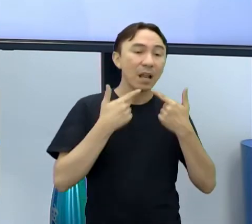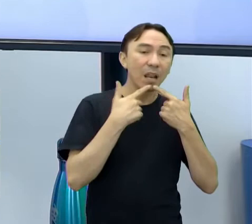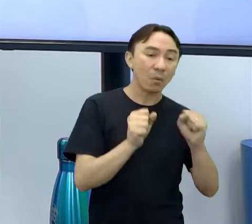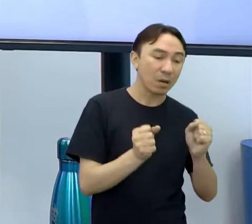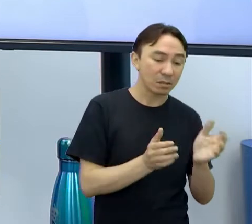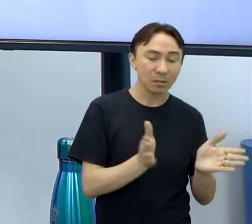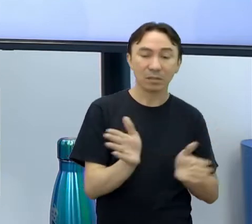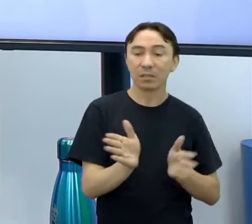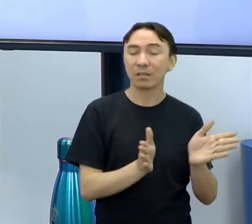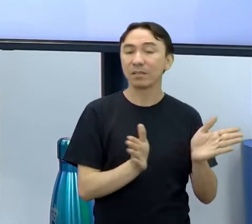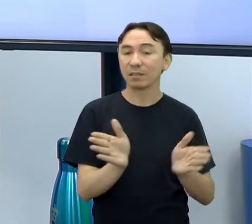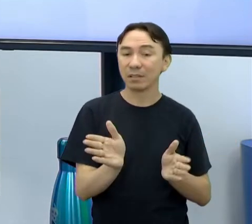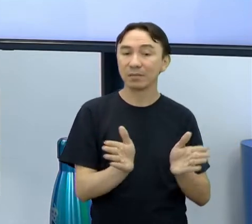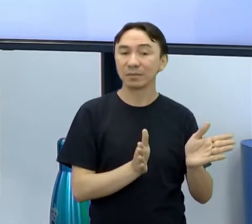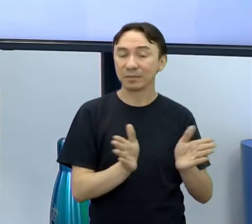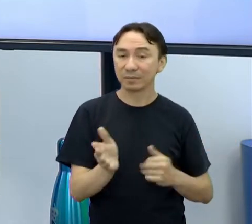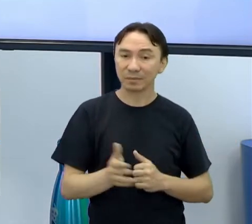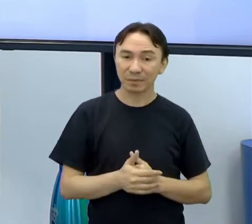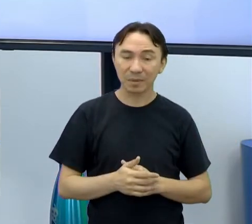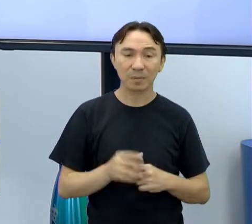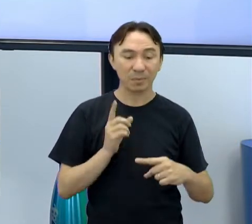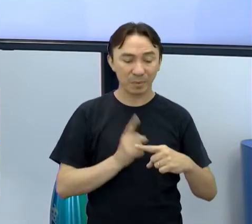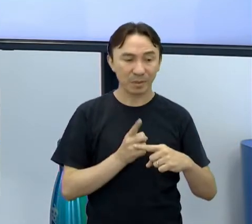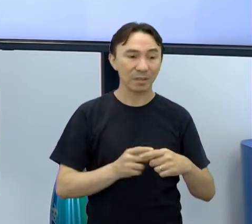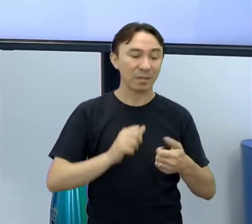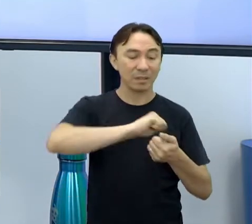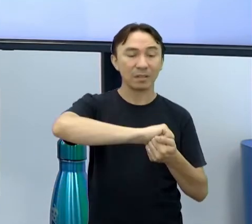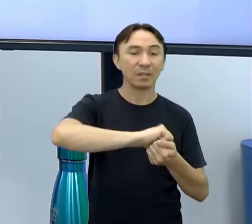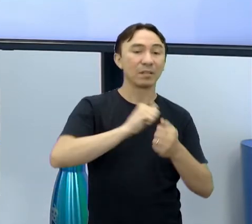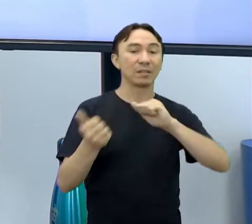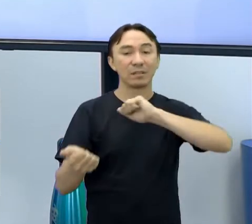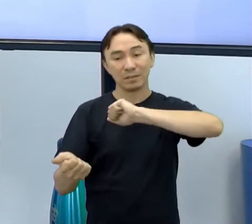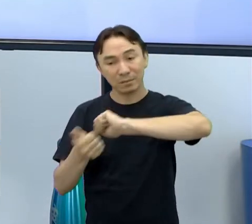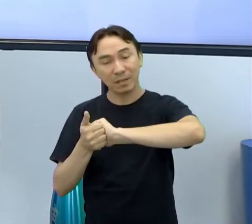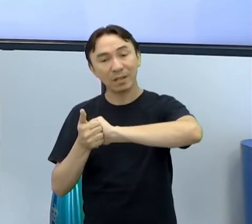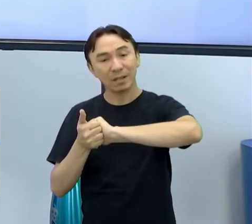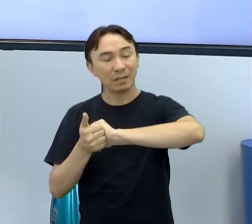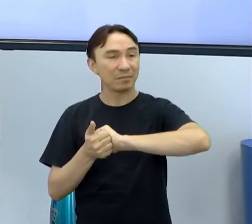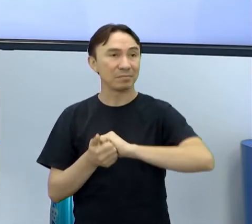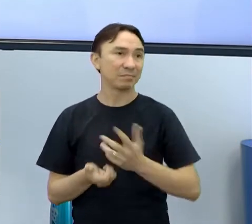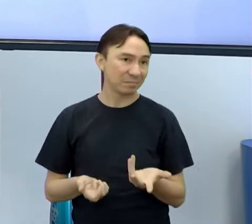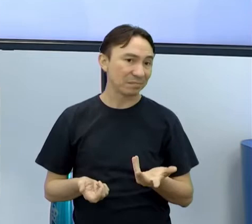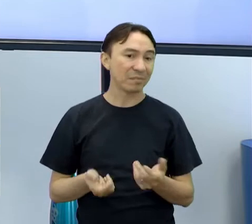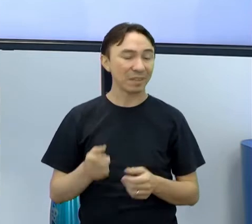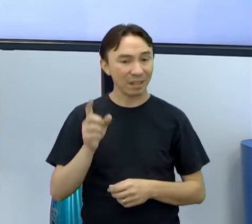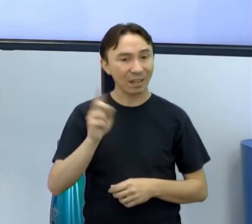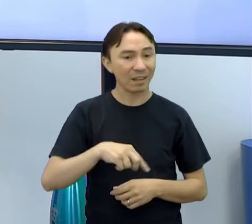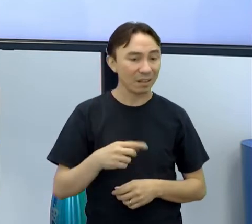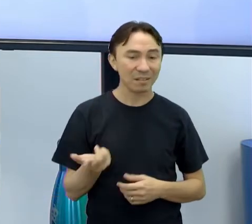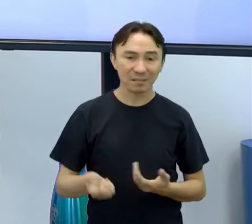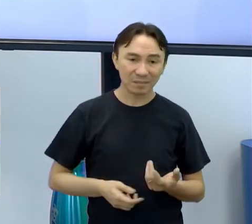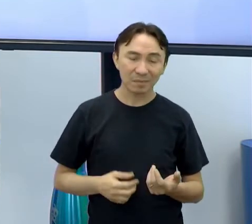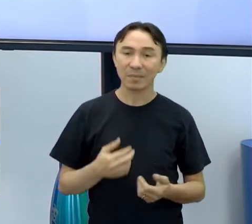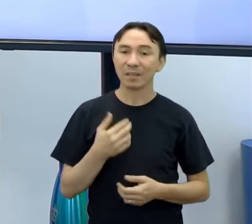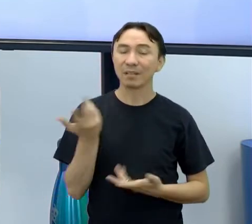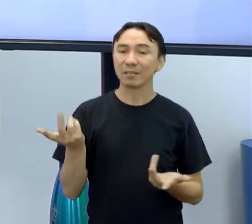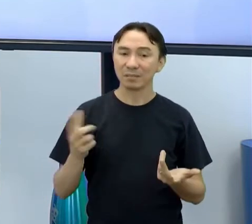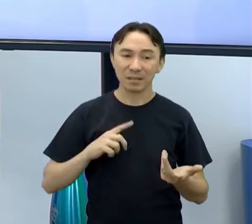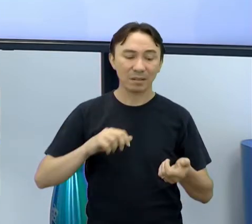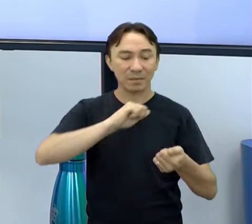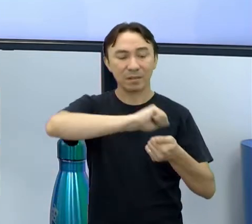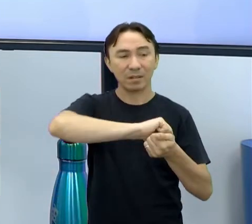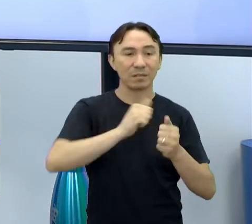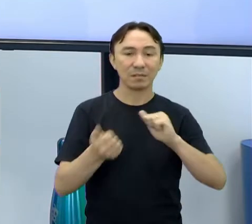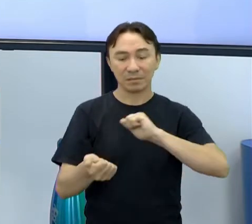mas ele adaptou ali ao público que ele quer comunicar. Tornou aí acessível, né, à comunidade. A gente